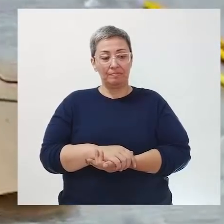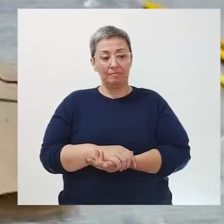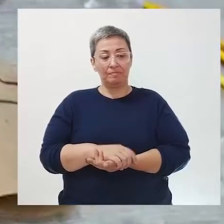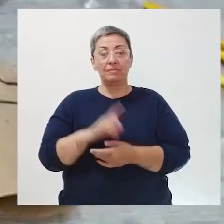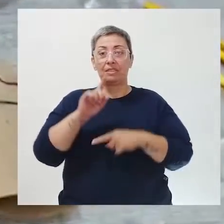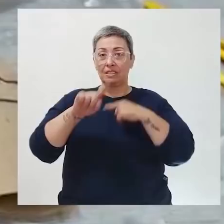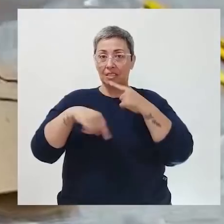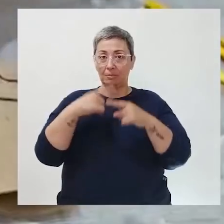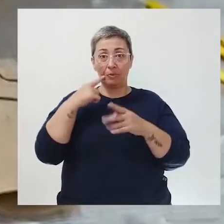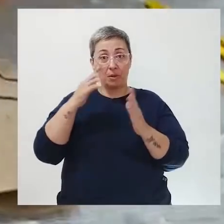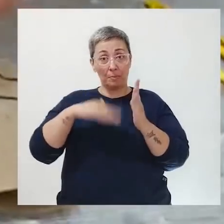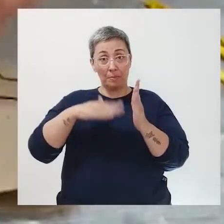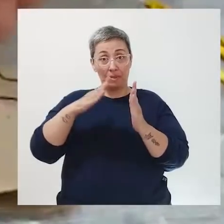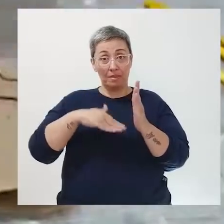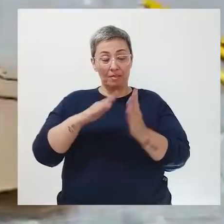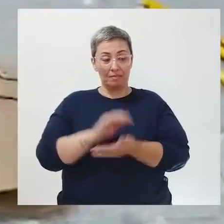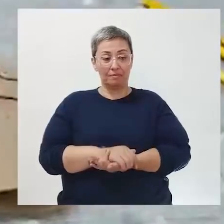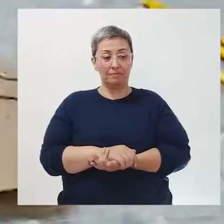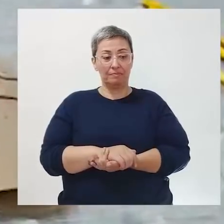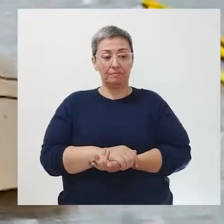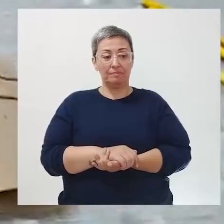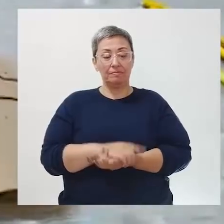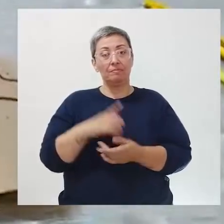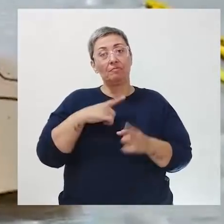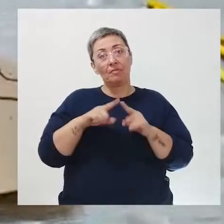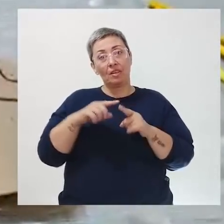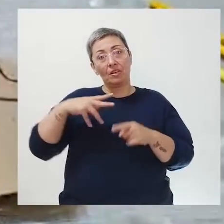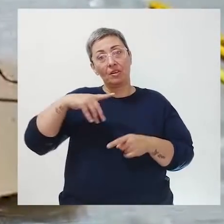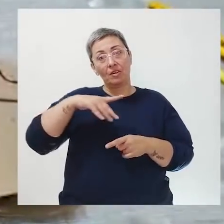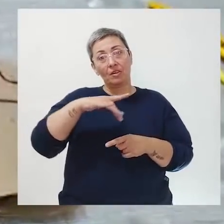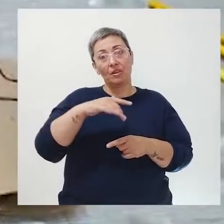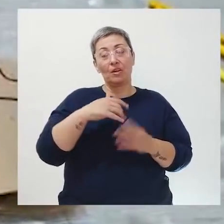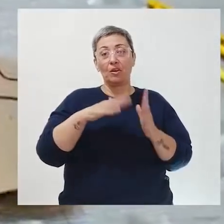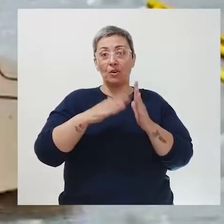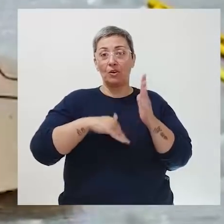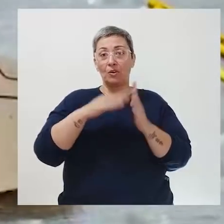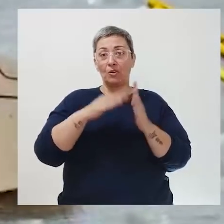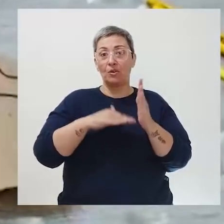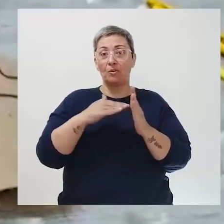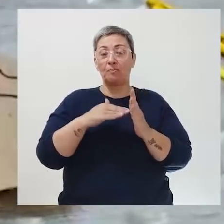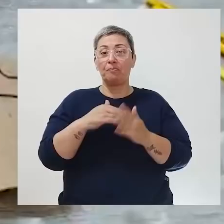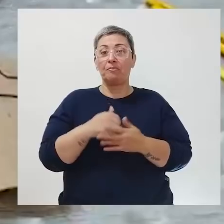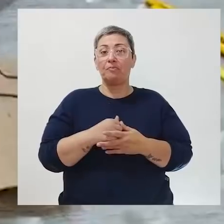E depois vocês vão pintar. No caso aqui do meu, eu usei guache